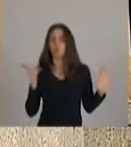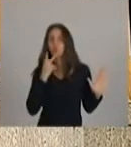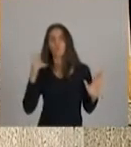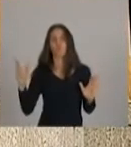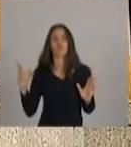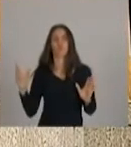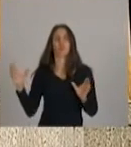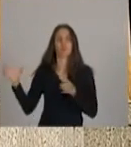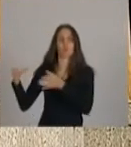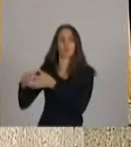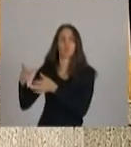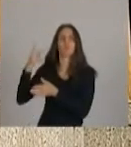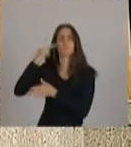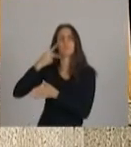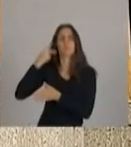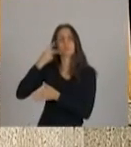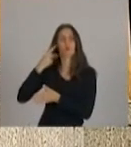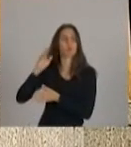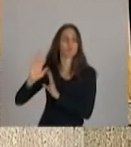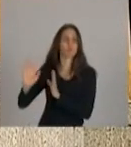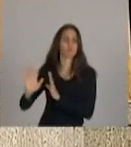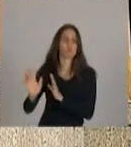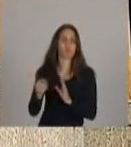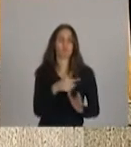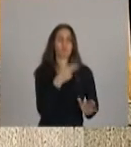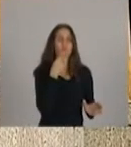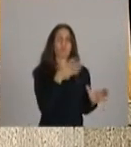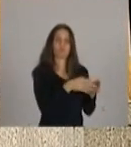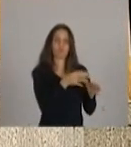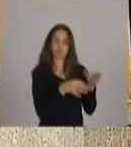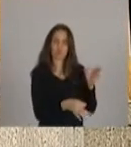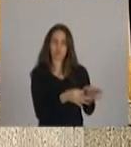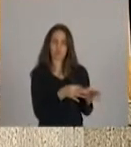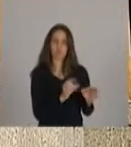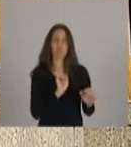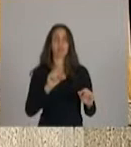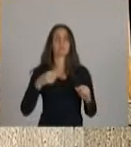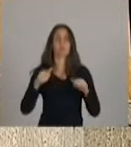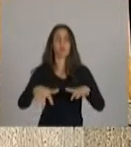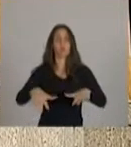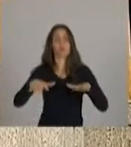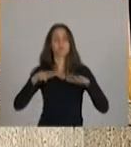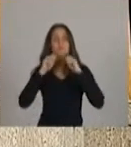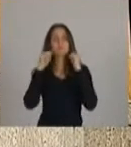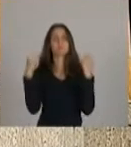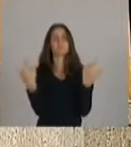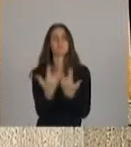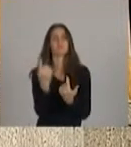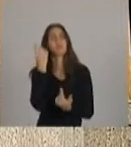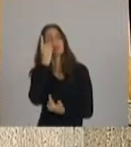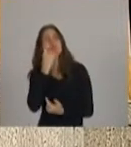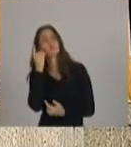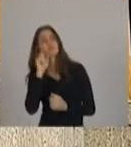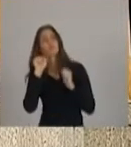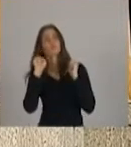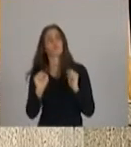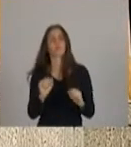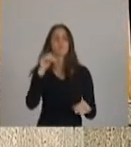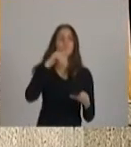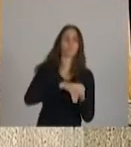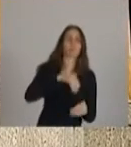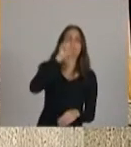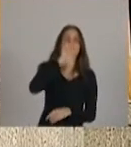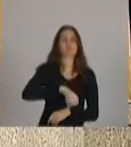não neste momento, e depois os deputados, em sua totalidade, podem derrubar ou não os